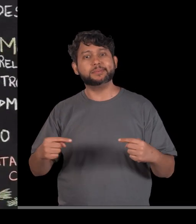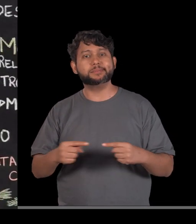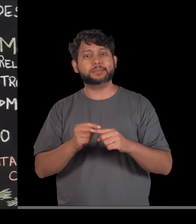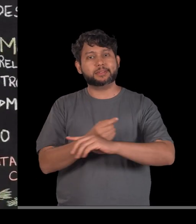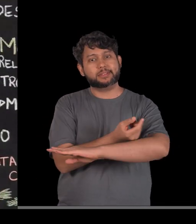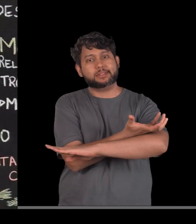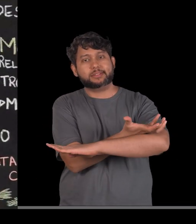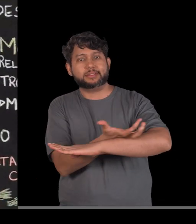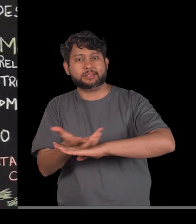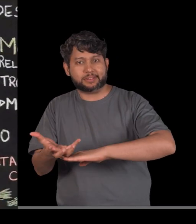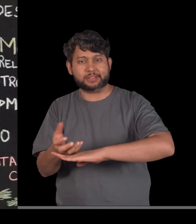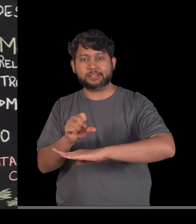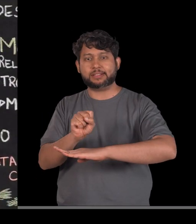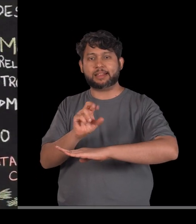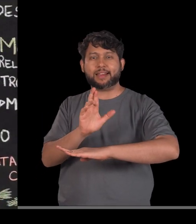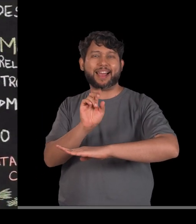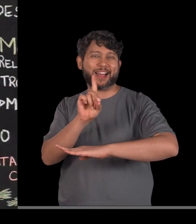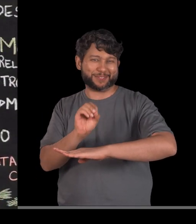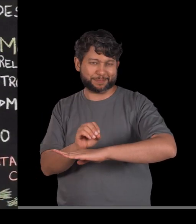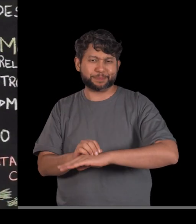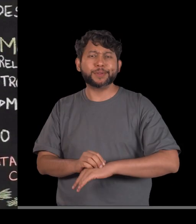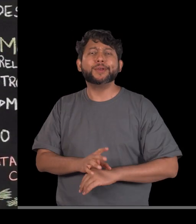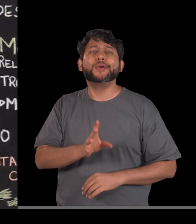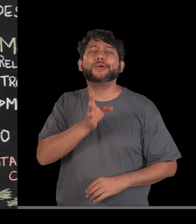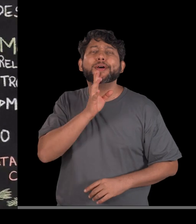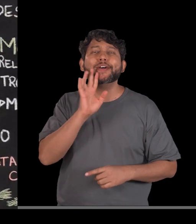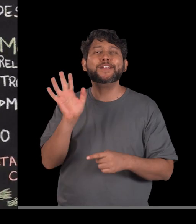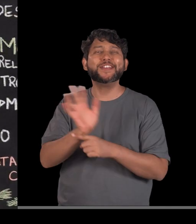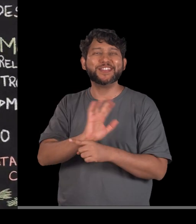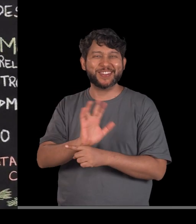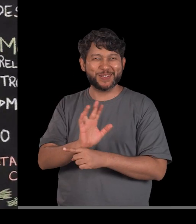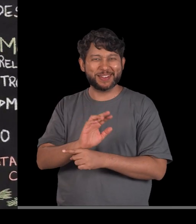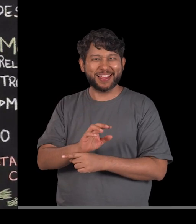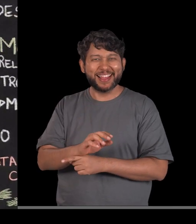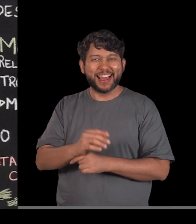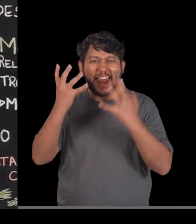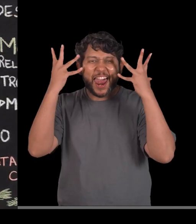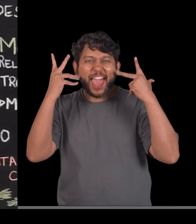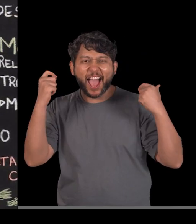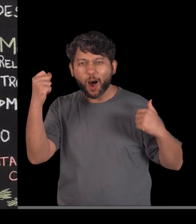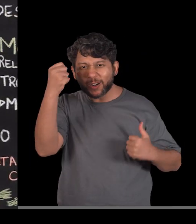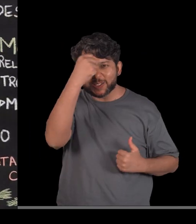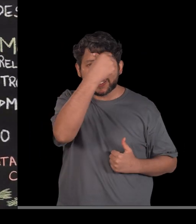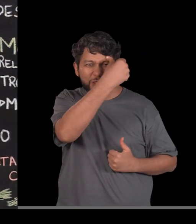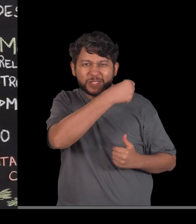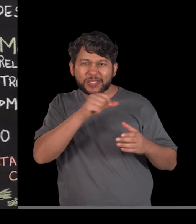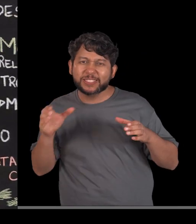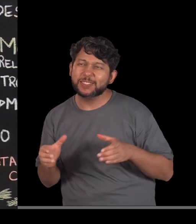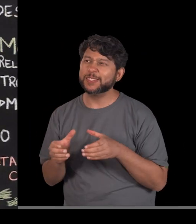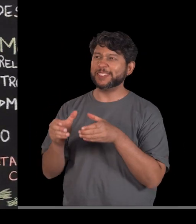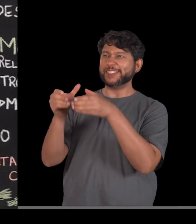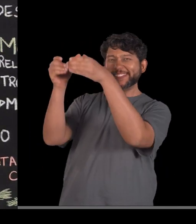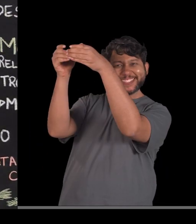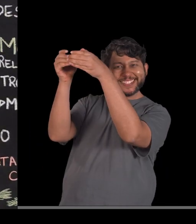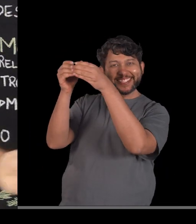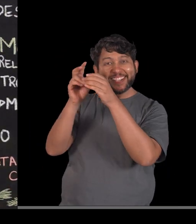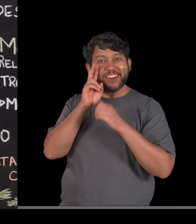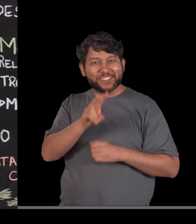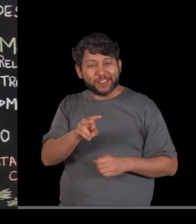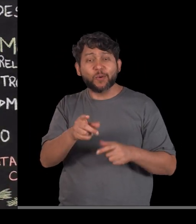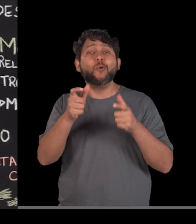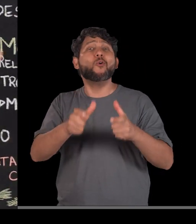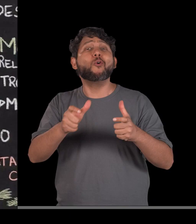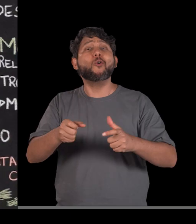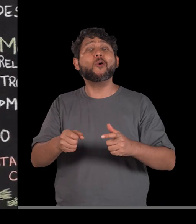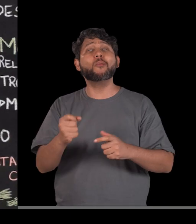cerrado. O cerrado é conhecido como as savanas brasileiras. Se você já viu o filme Rei Leão, você já deve ter percebido que é aquela vegetação rasteira